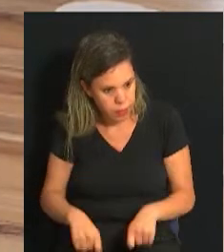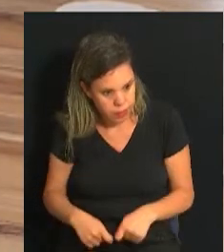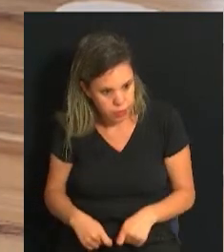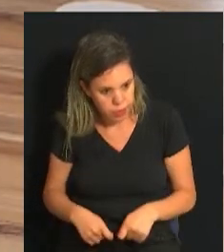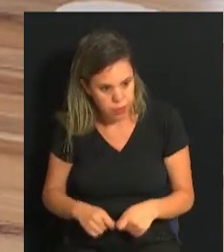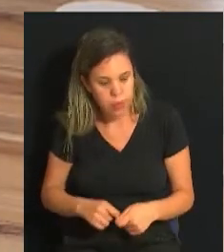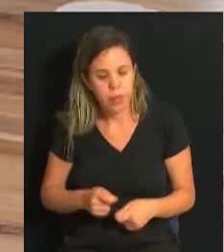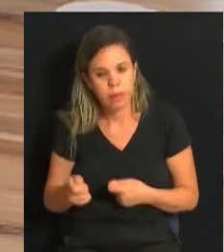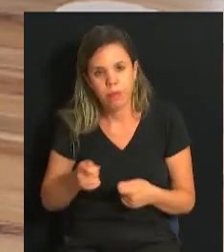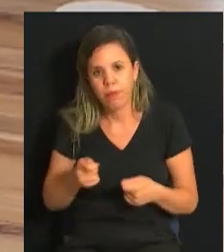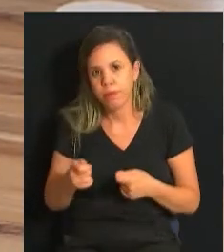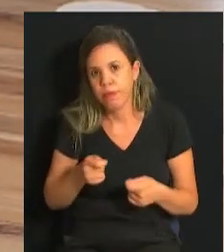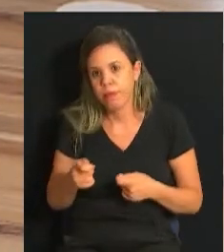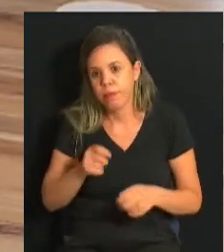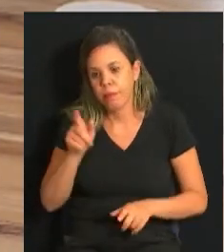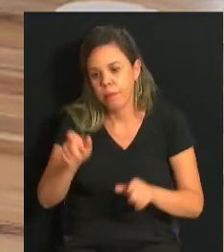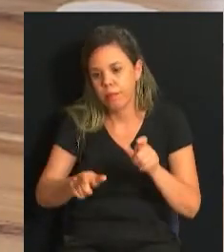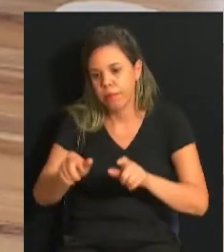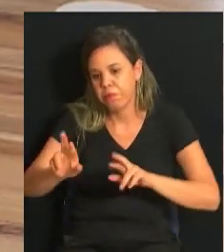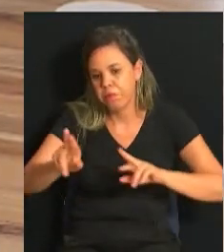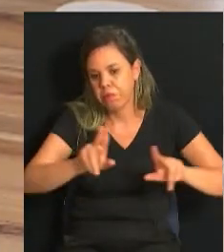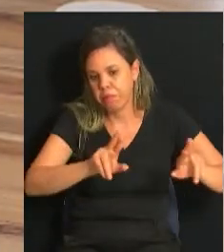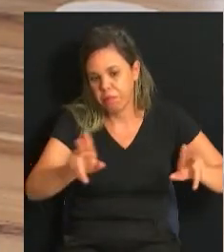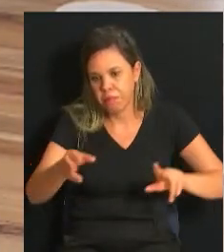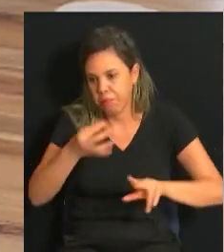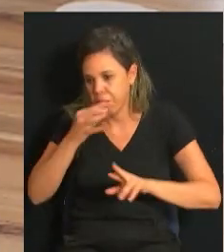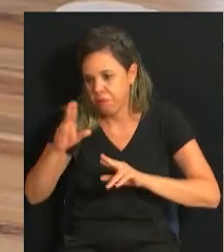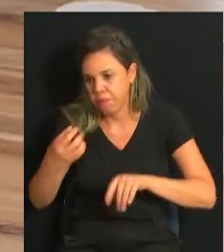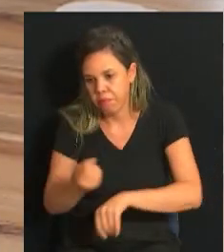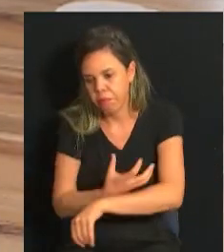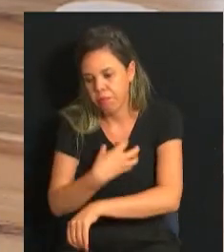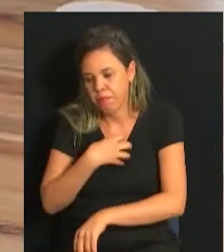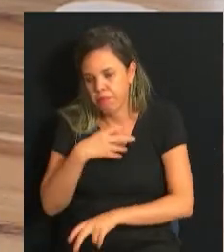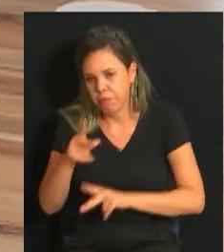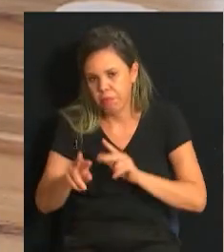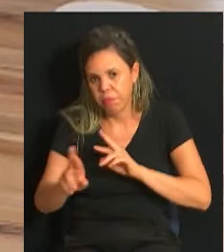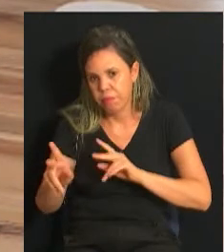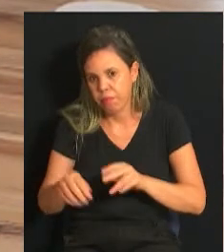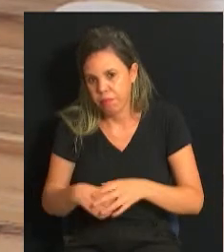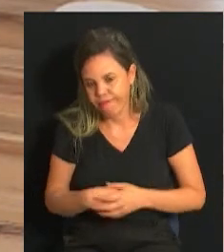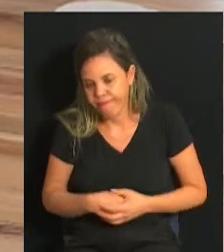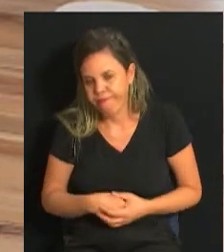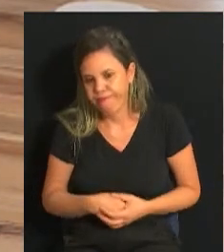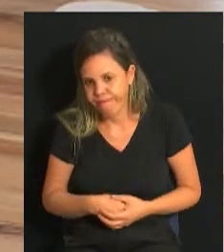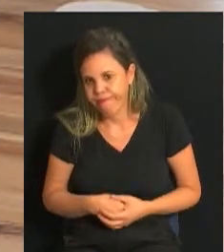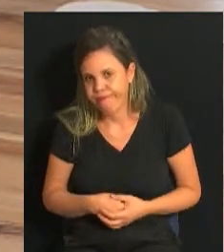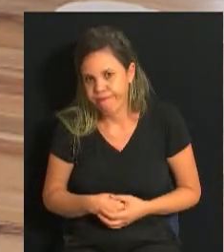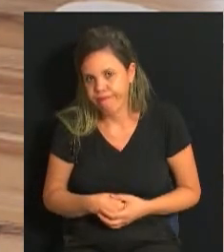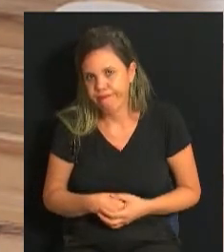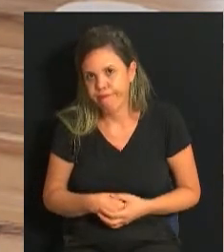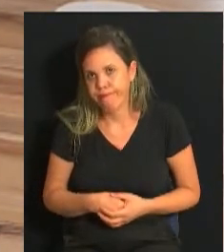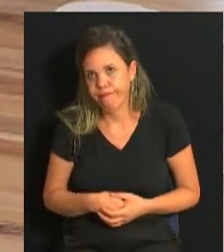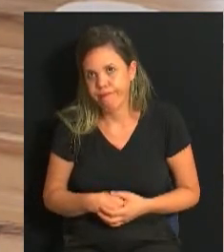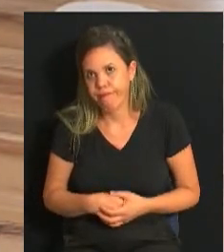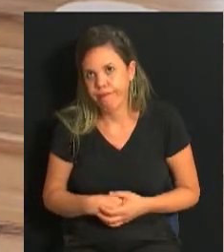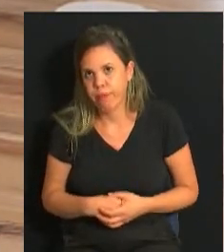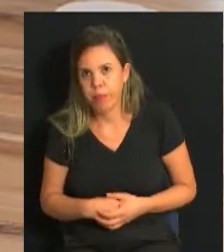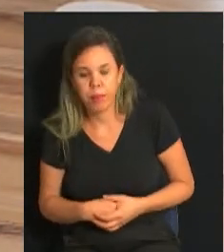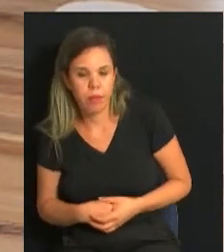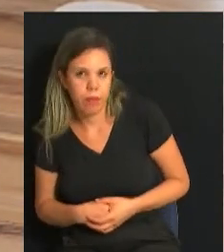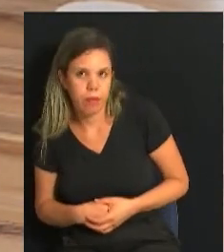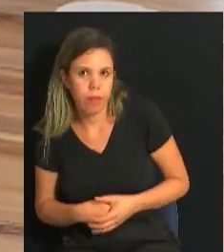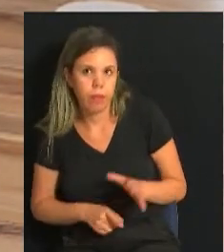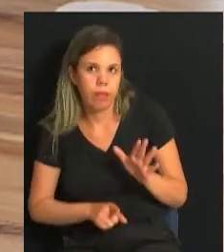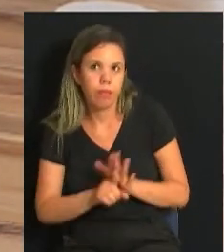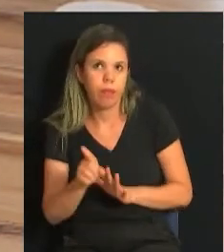sabe lidar né com as pessoas o estado emocional das pessoas aqui bom é eu